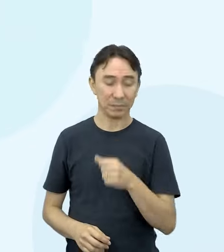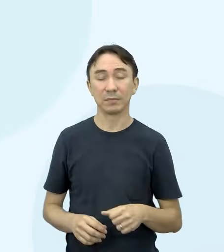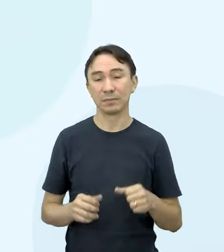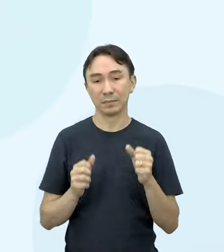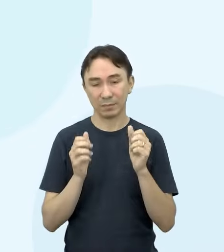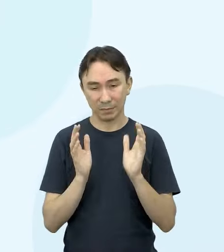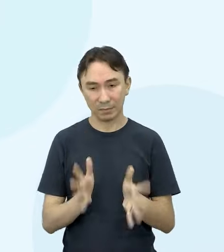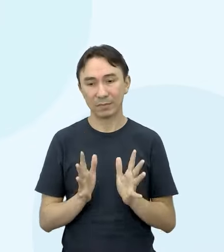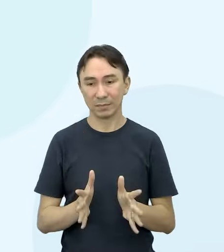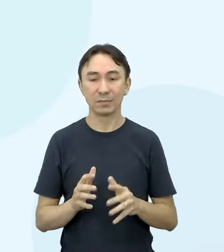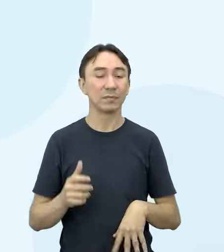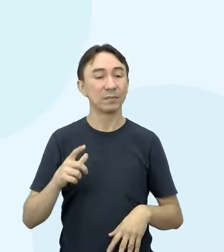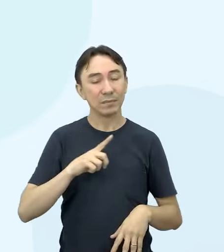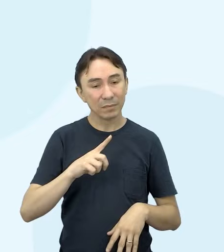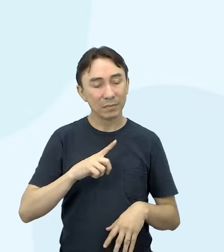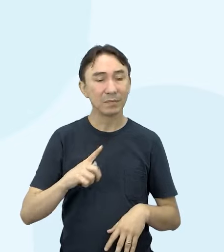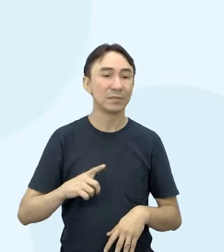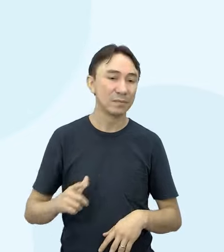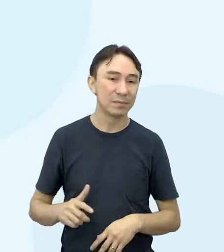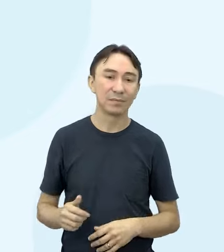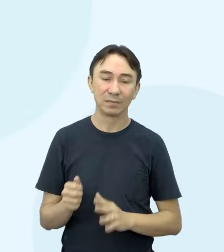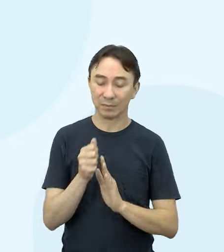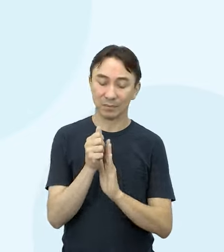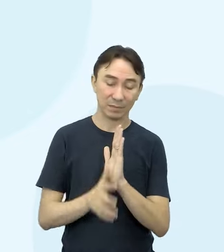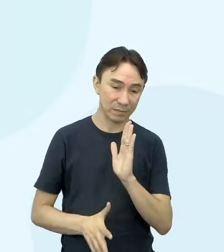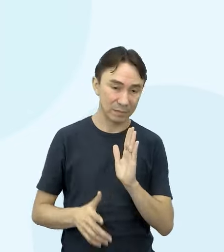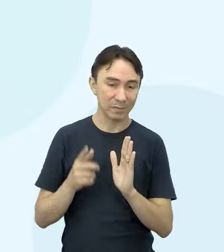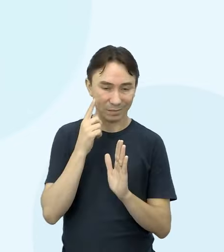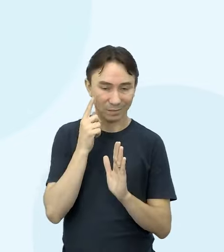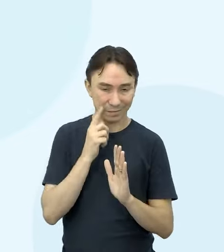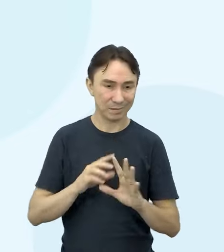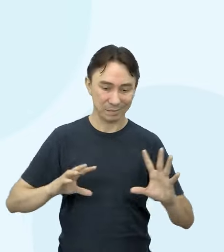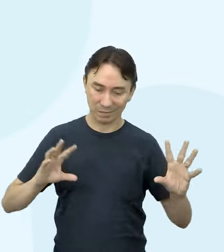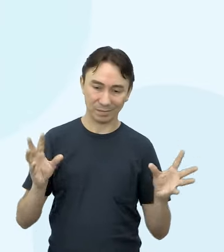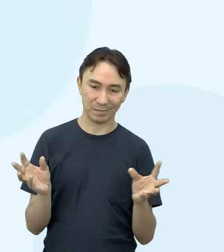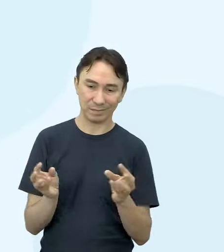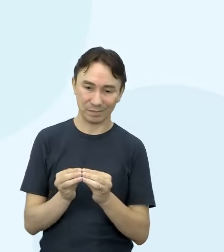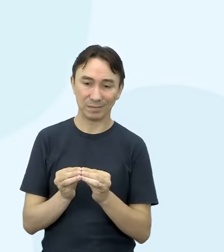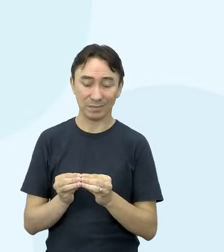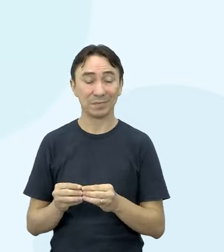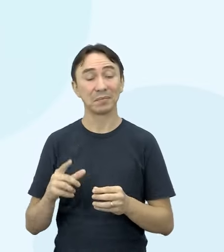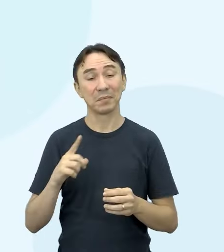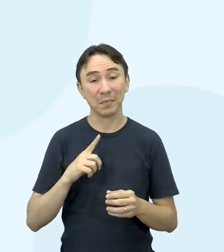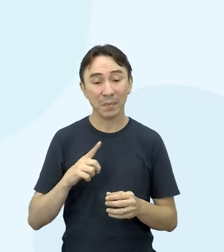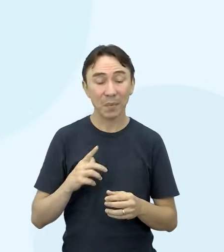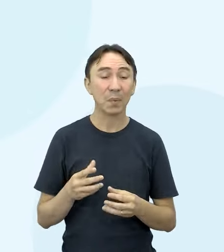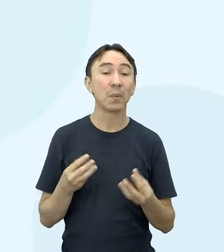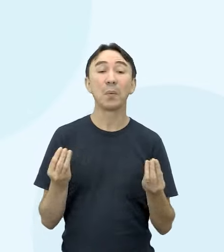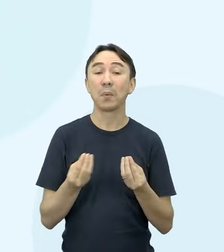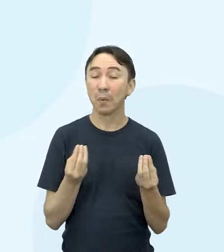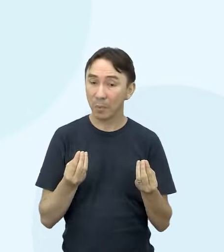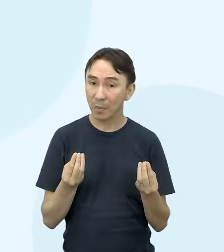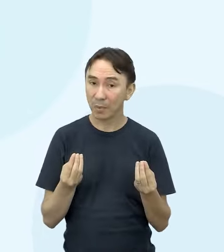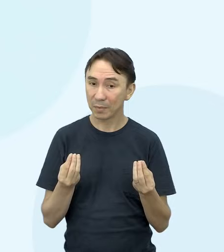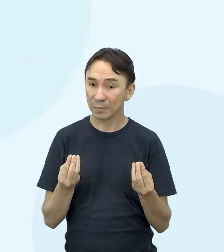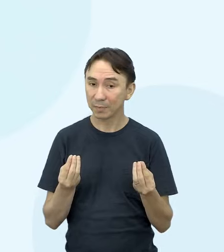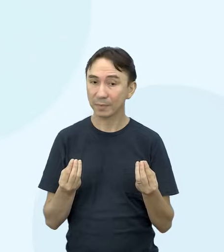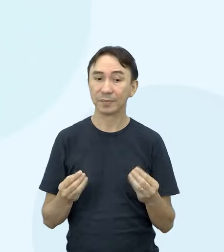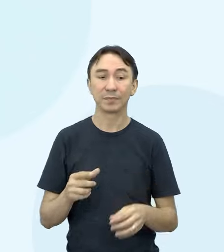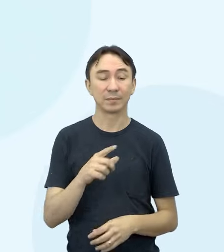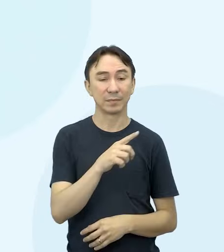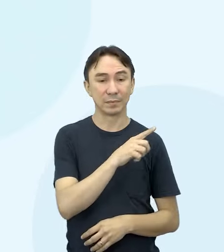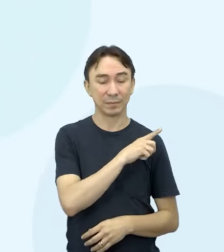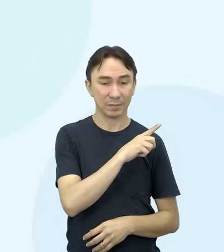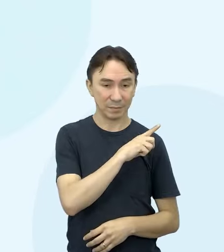breve panorama da atividade 1, né? Então, lá no componente 1, né, na atividade 1, como é que a gente vai ver isso? Né? Então, tá ali,